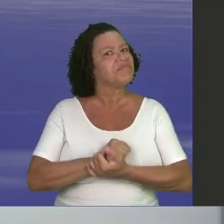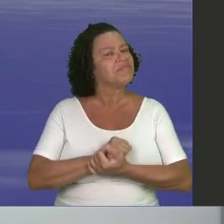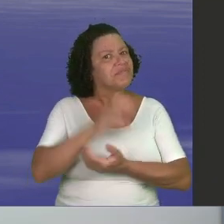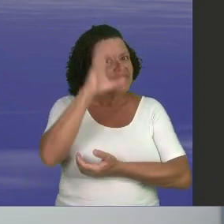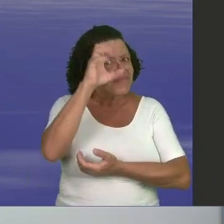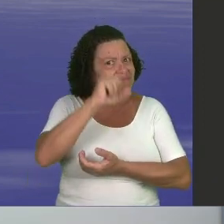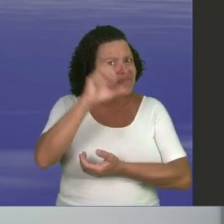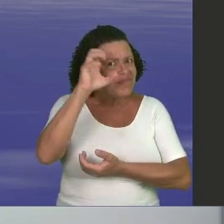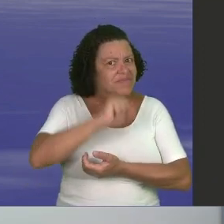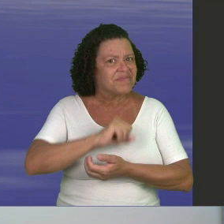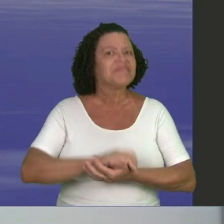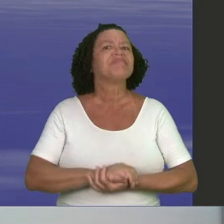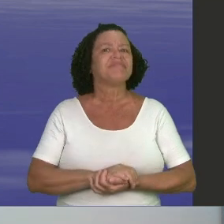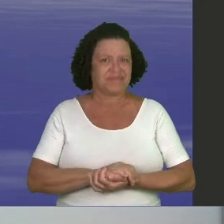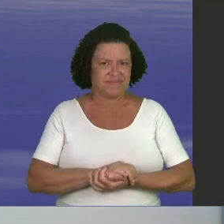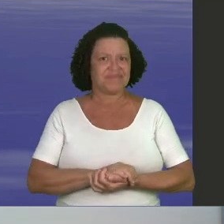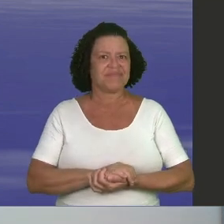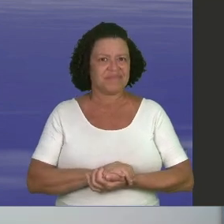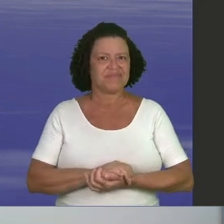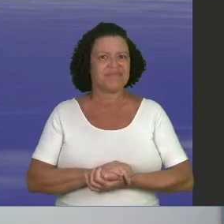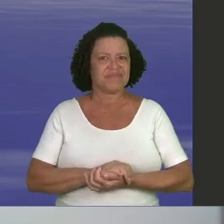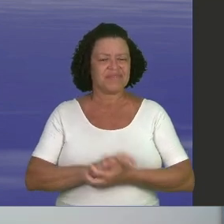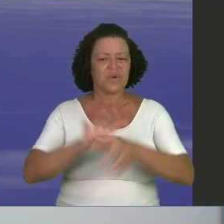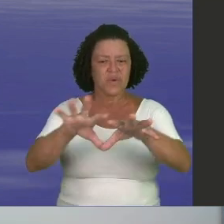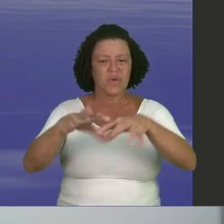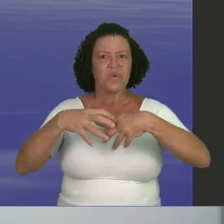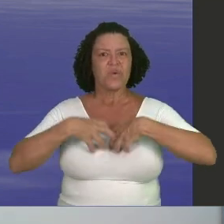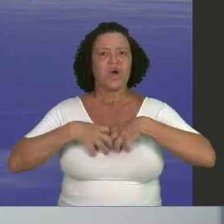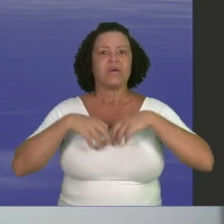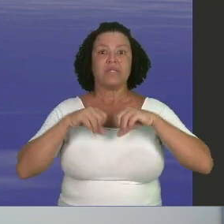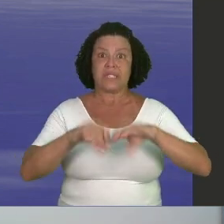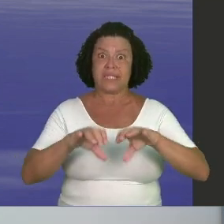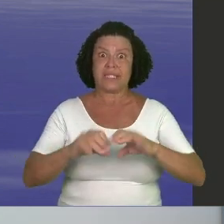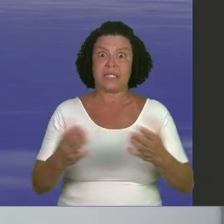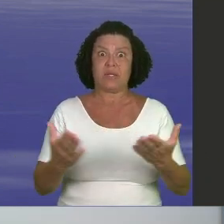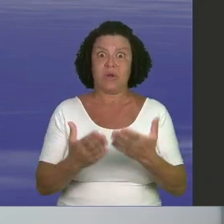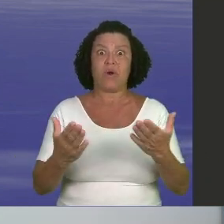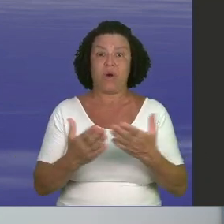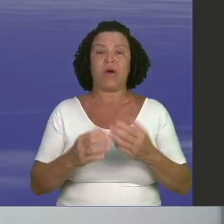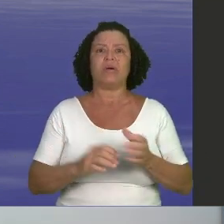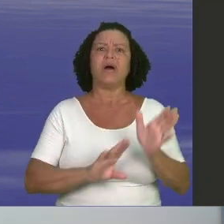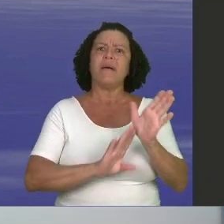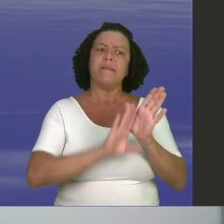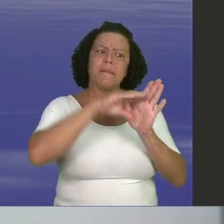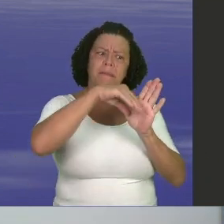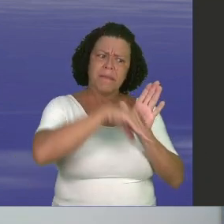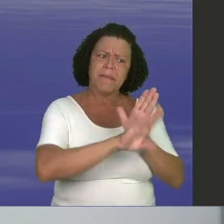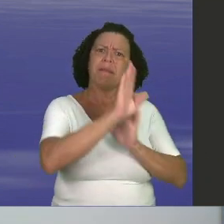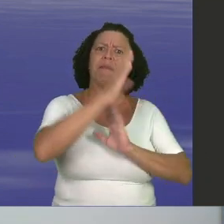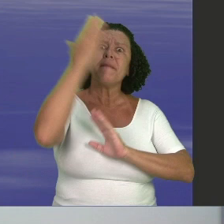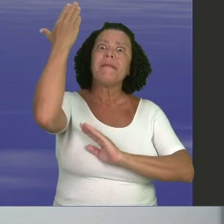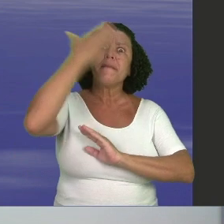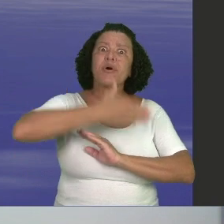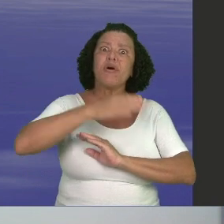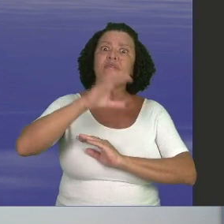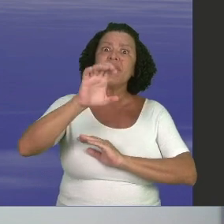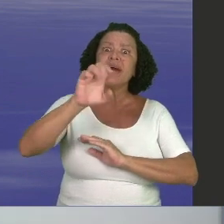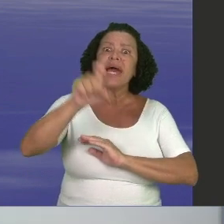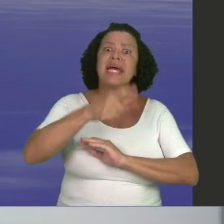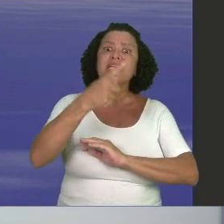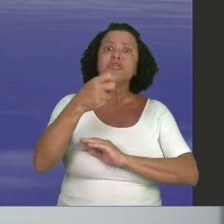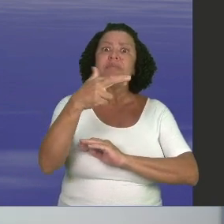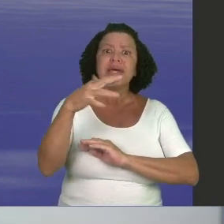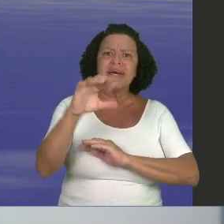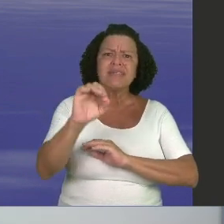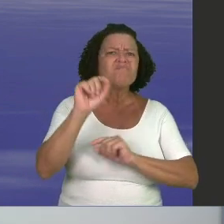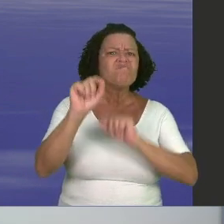aprender e captar os ensinamentos de hoje. Provas, expiações, duros resgates. Afinal,